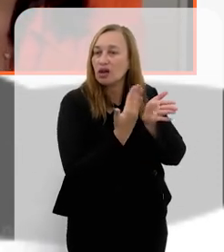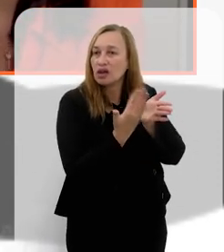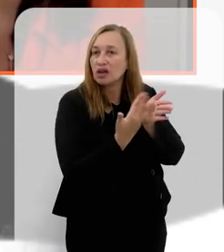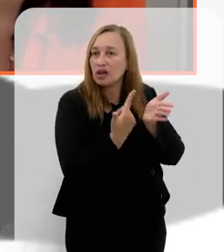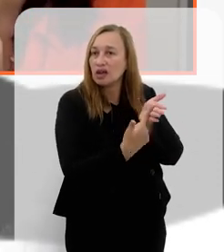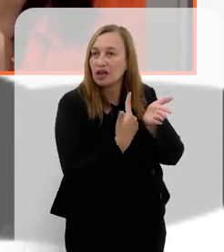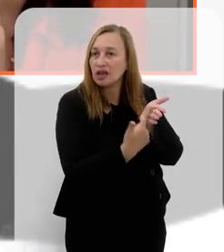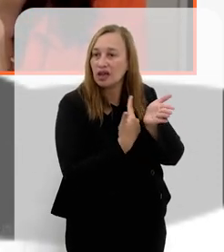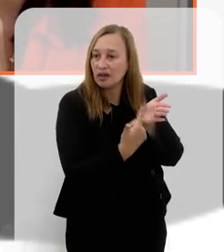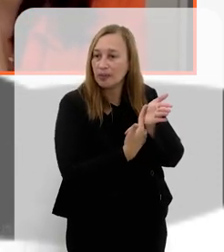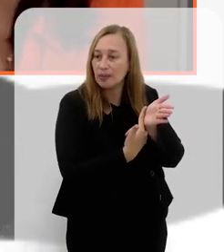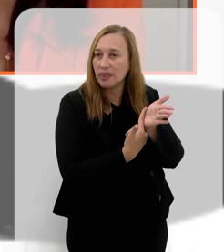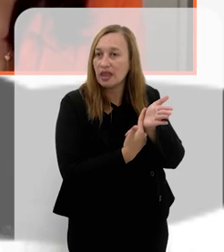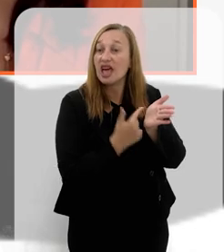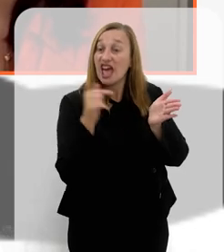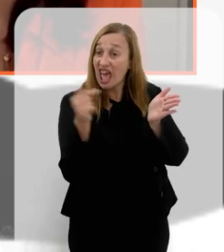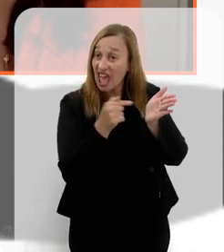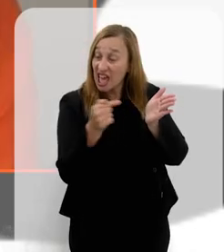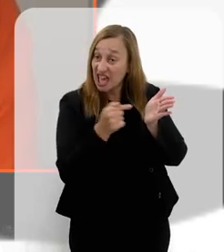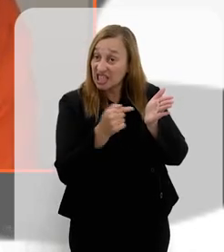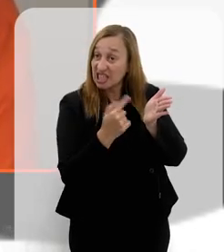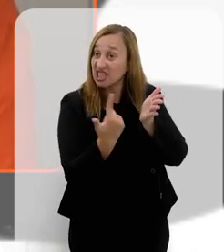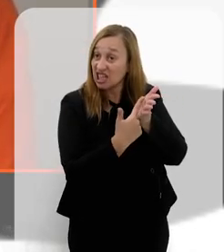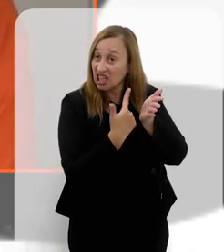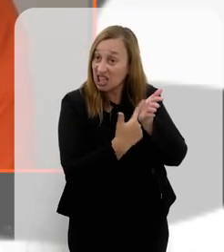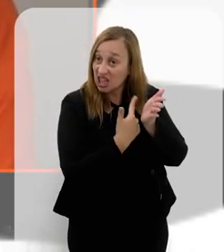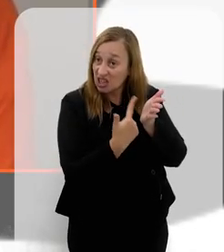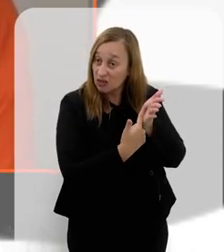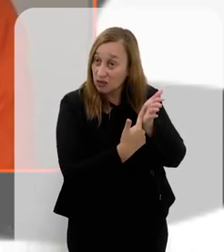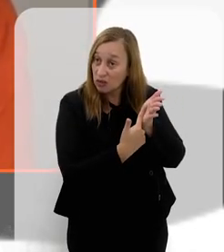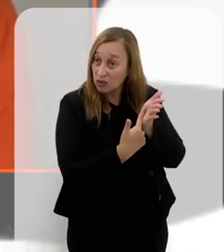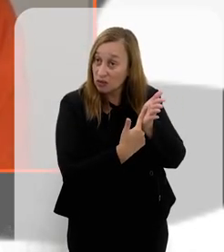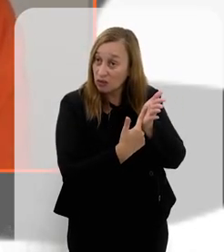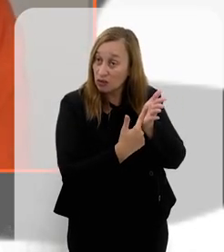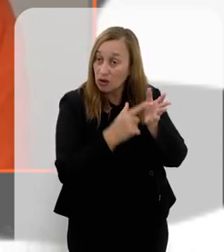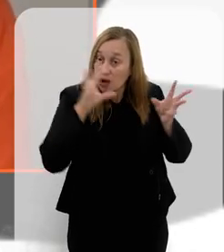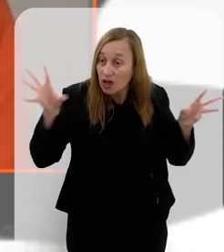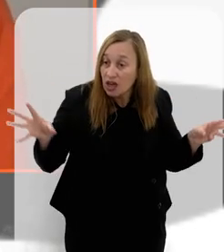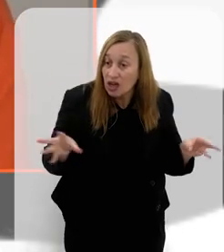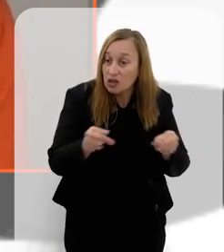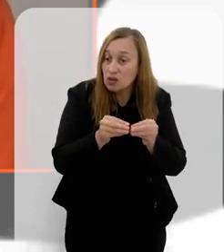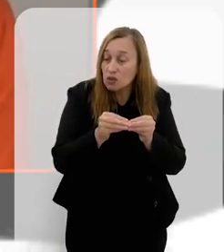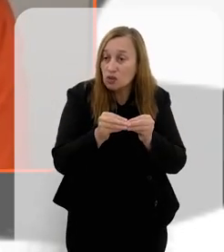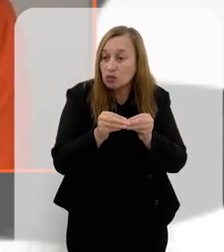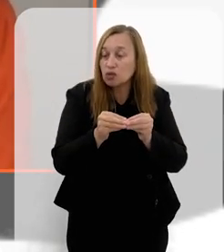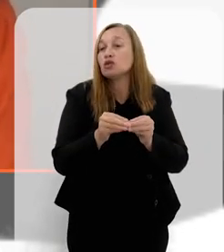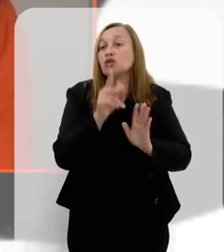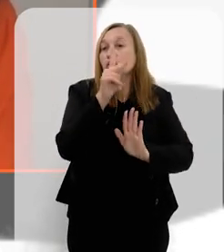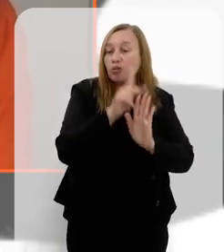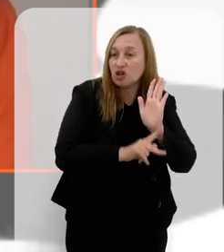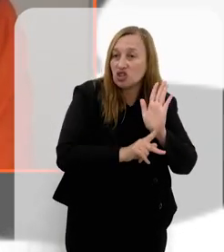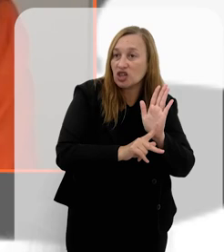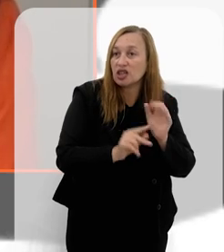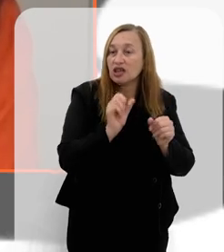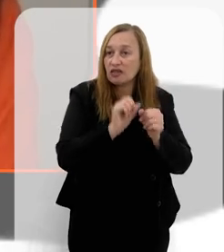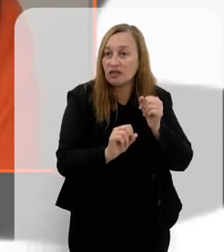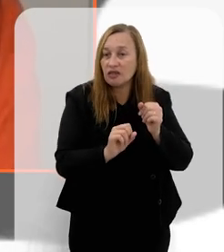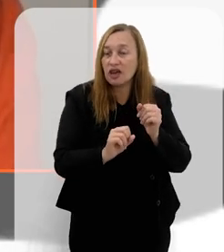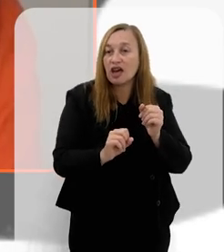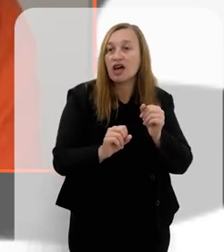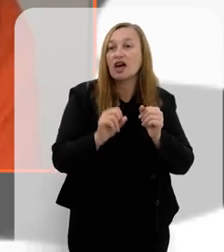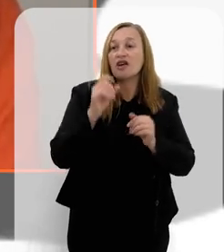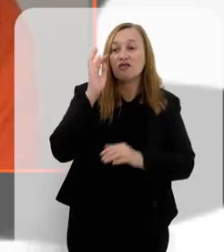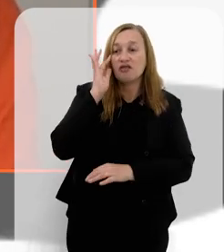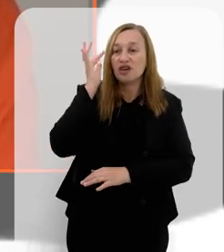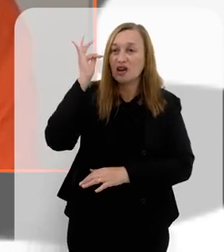Philosophe, Médité. Ah. Então, esse livro foi o livro que resultou do projeto que a gente fez. Ele se